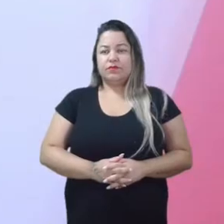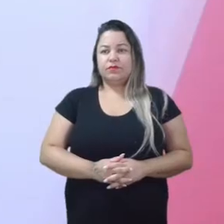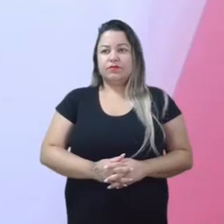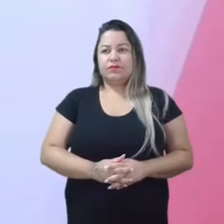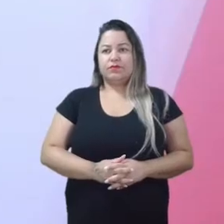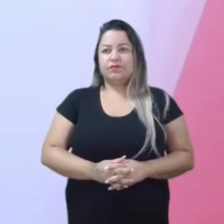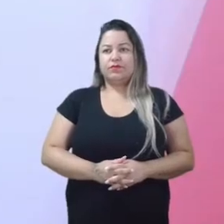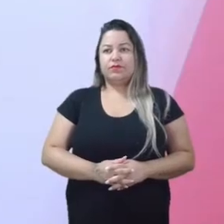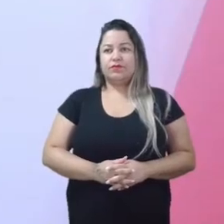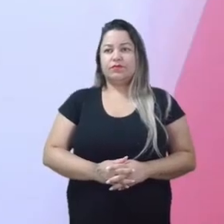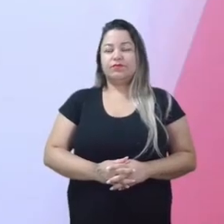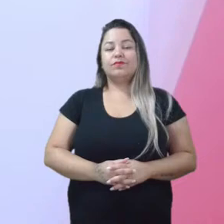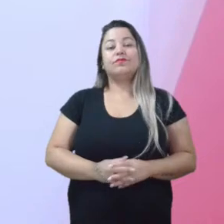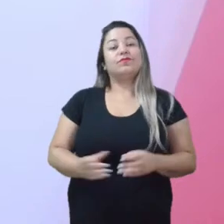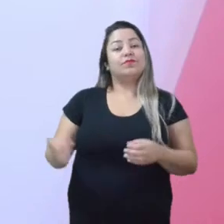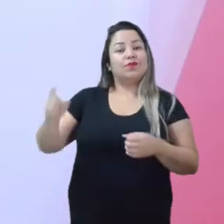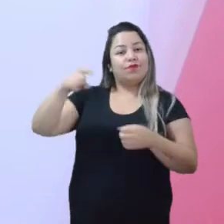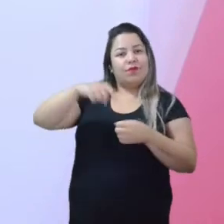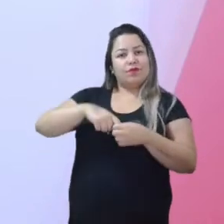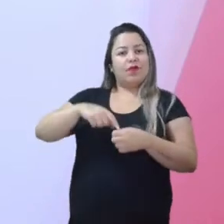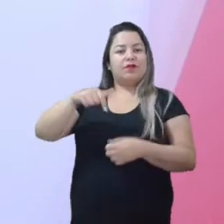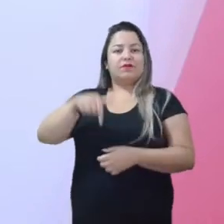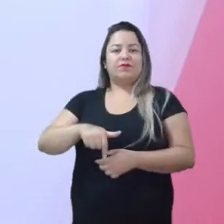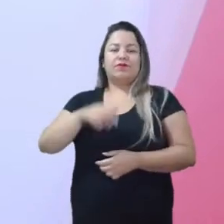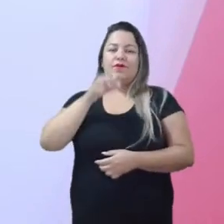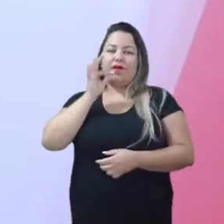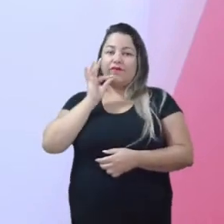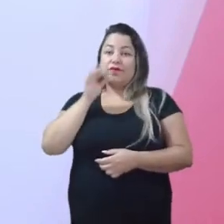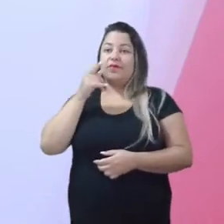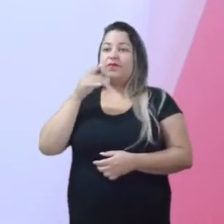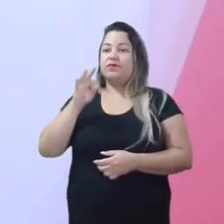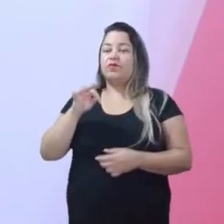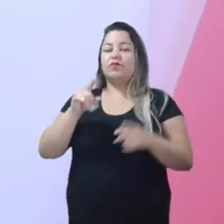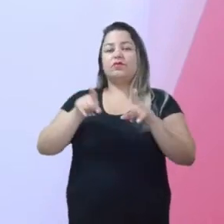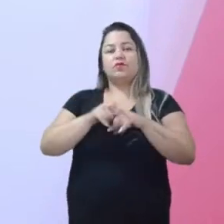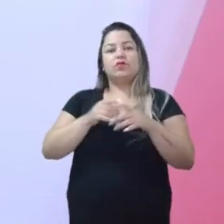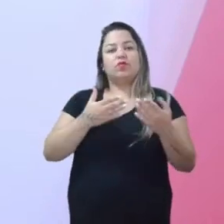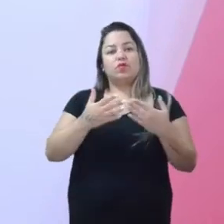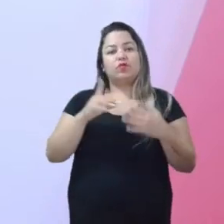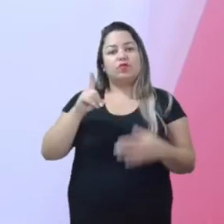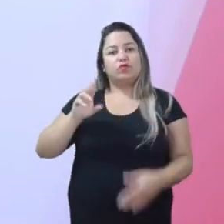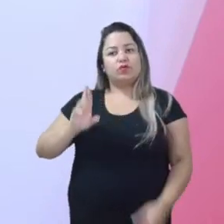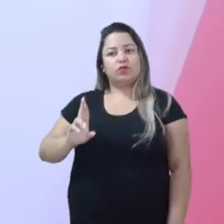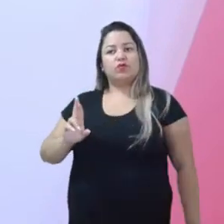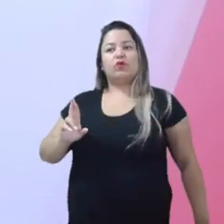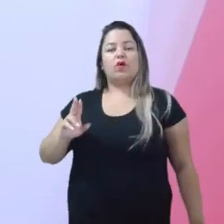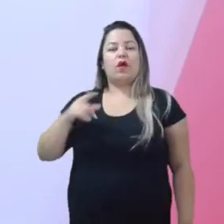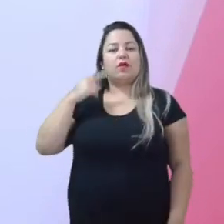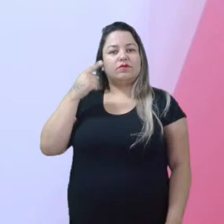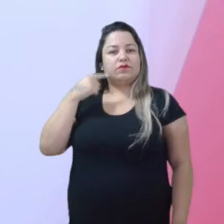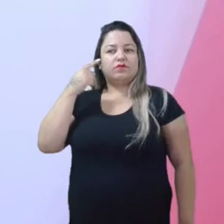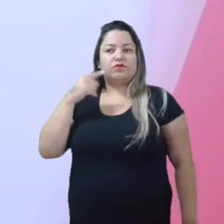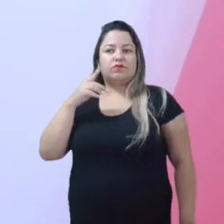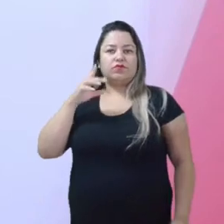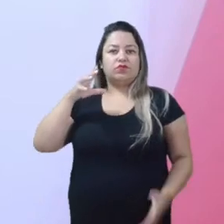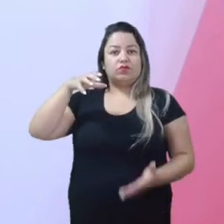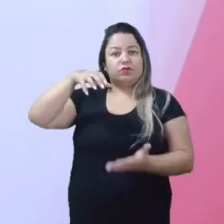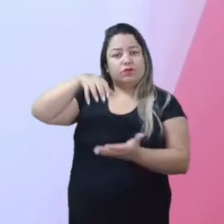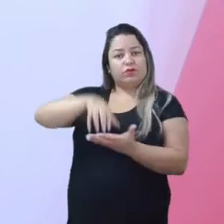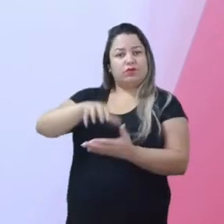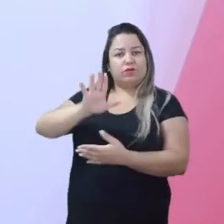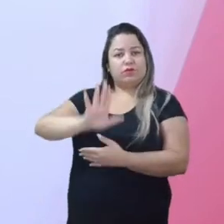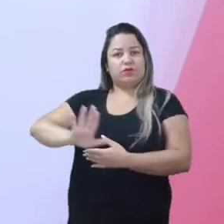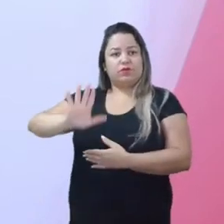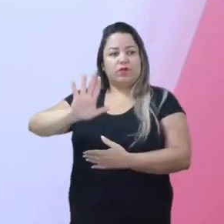Muito bem, já estamos de volta aqui no Café PT, hoje conversando com o Dr. Marcelo Schmidt, advogado do Diretório Nacional do PT, e o